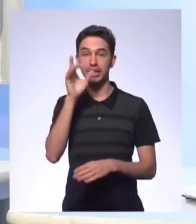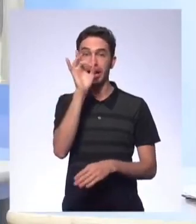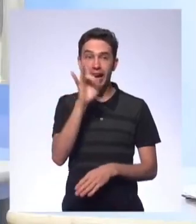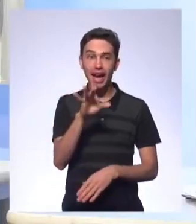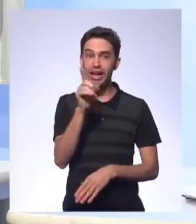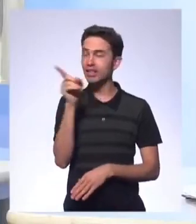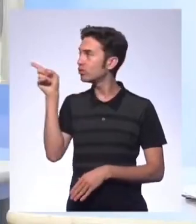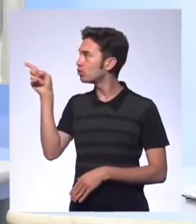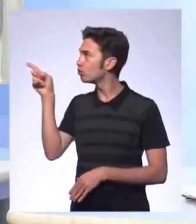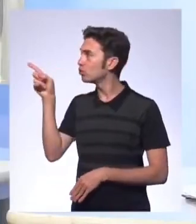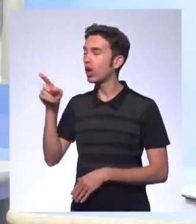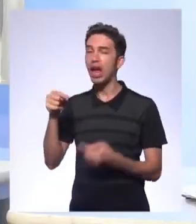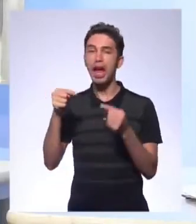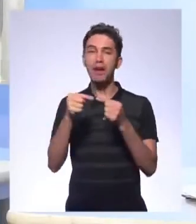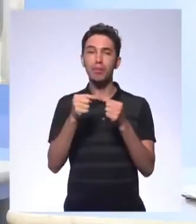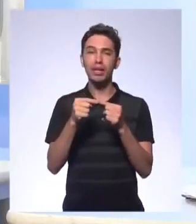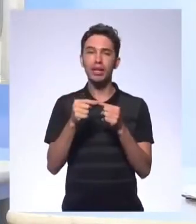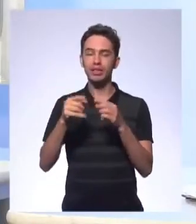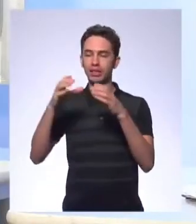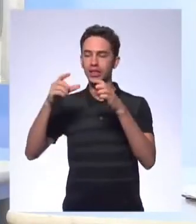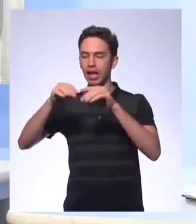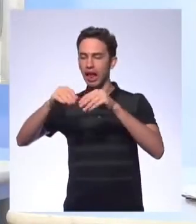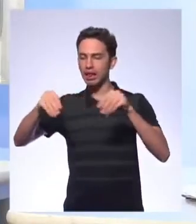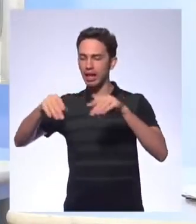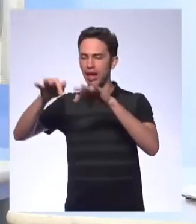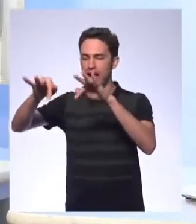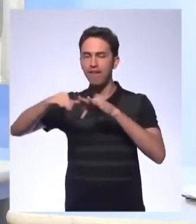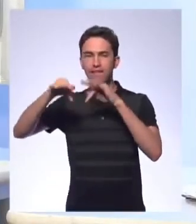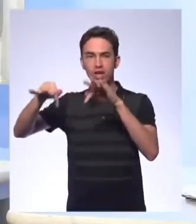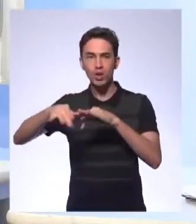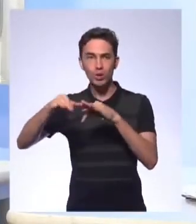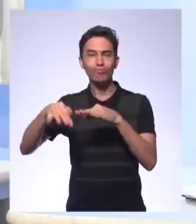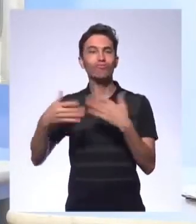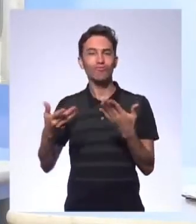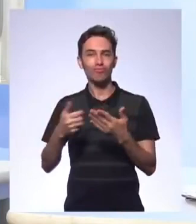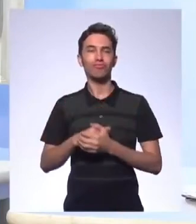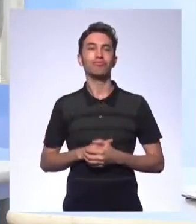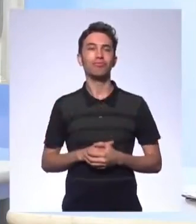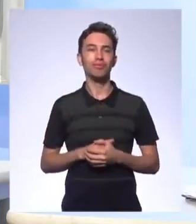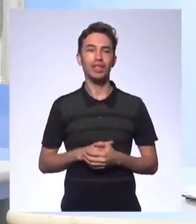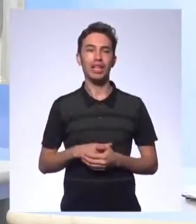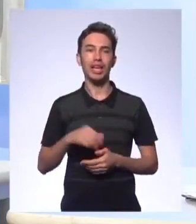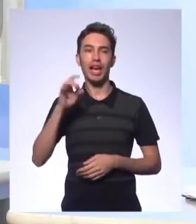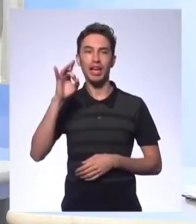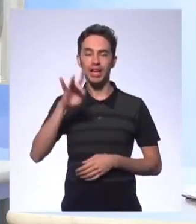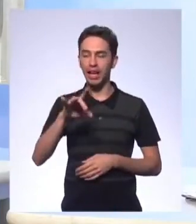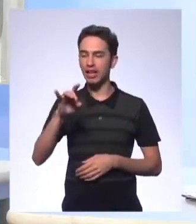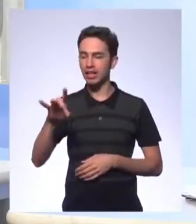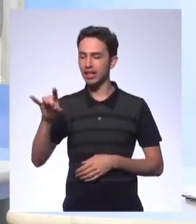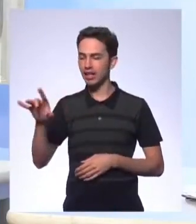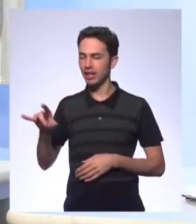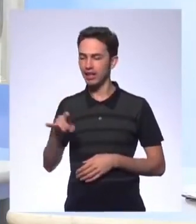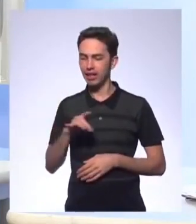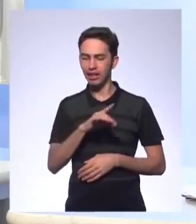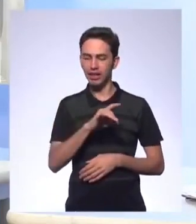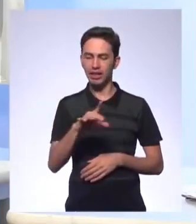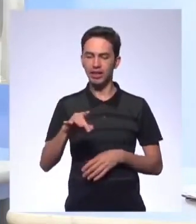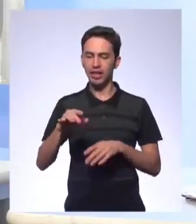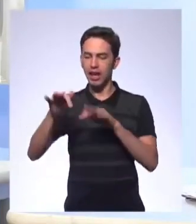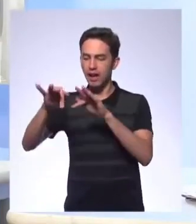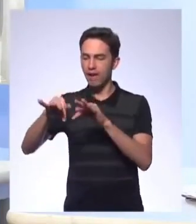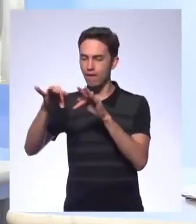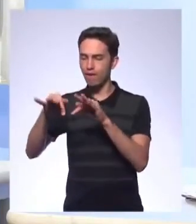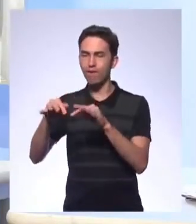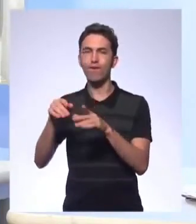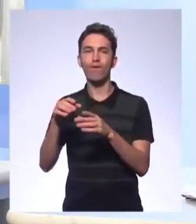ok? Então, a Europa Ocidental ficou assim, ó, toda fragmentada, e cada pedacinho virou um feudo. Aí, aquelas pessoas